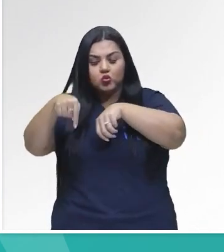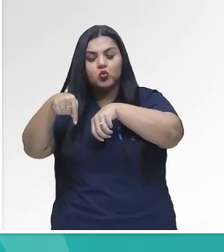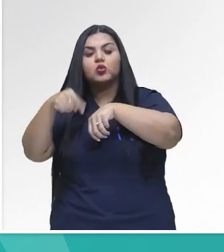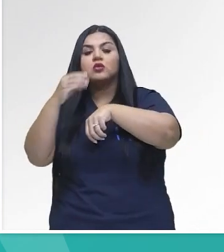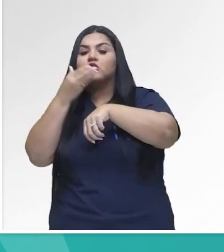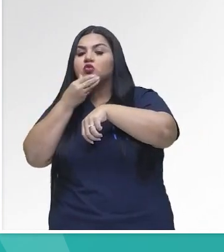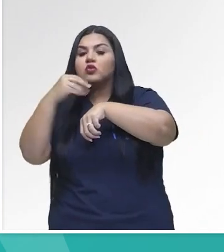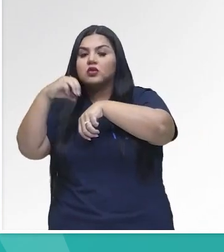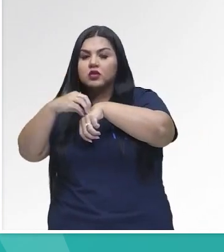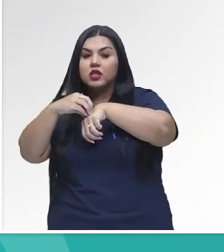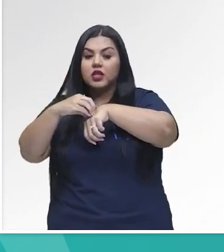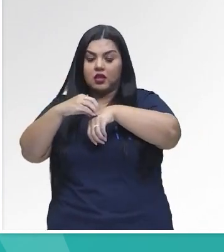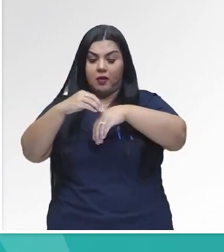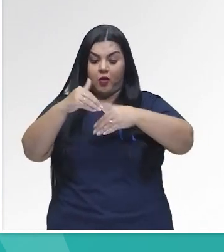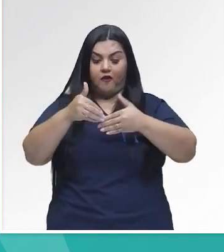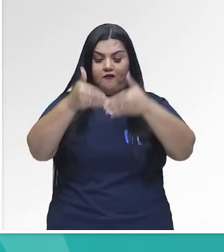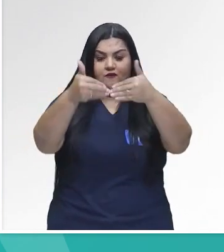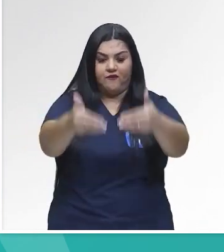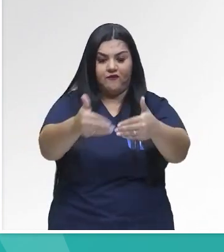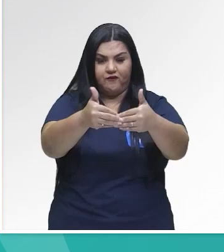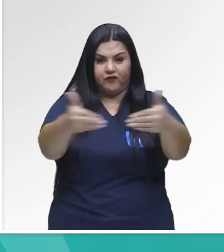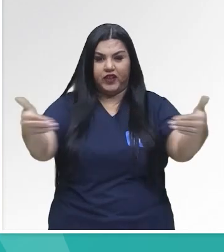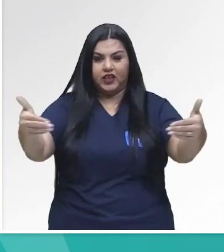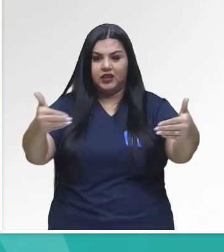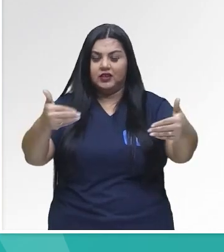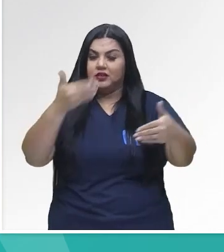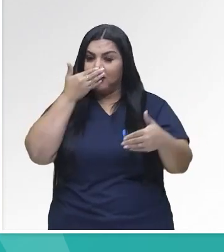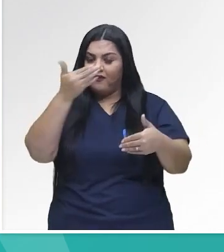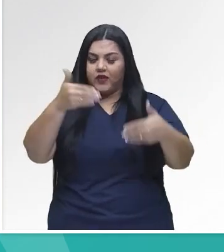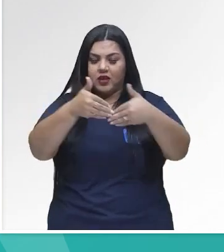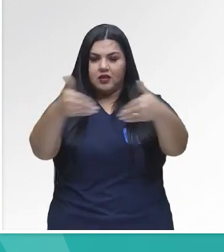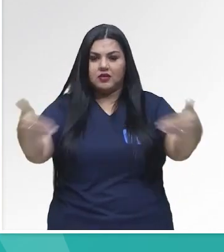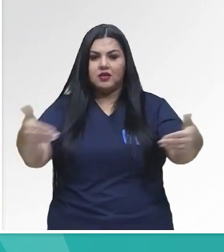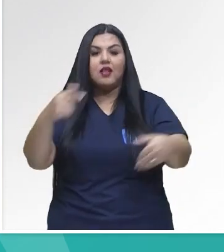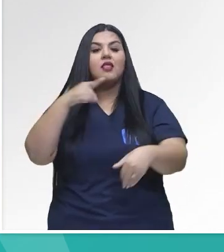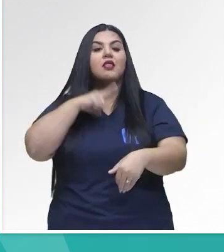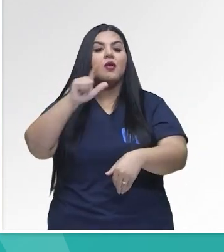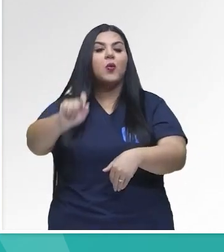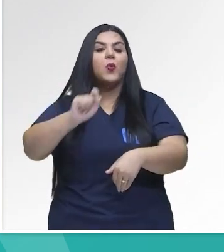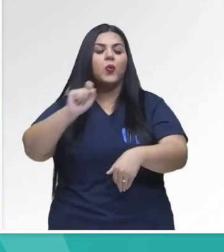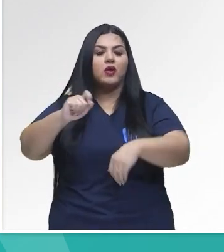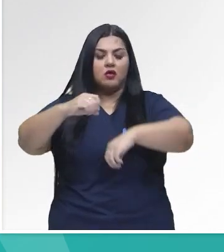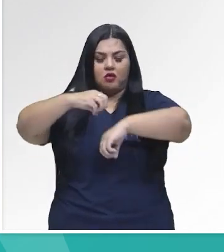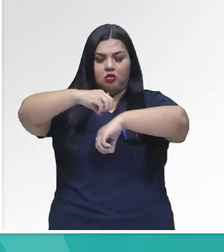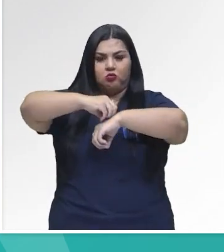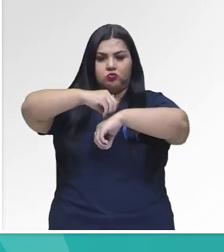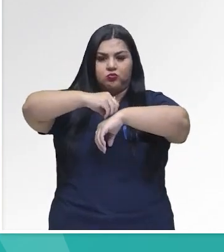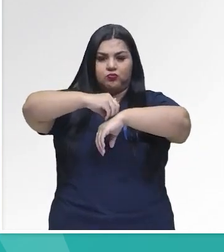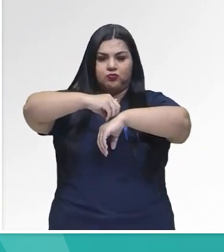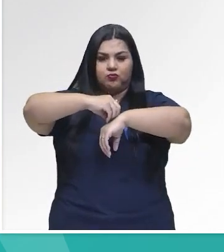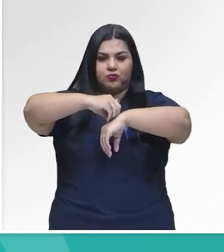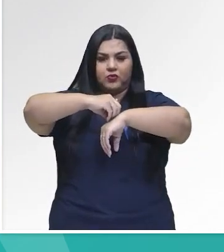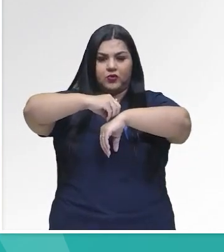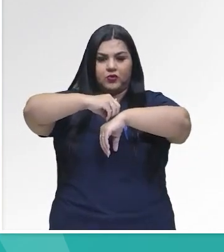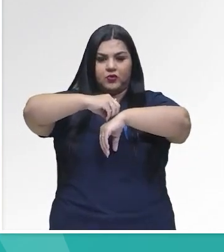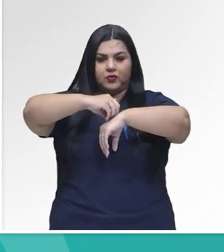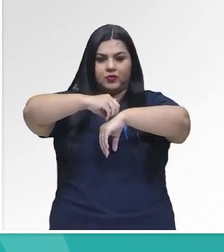na linha de frente, nós temos os peões.